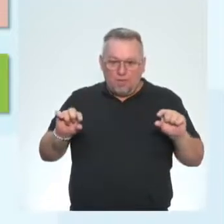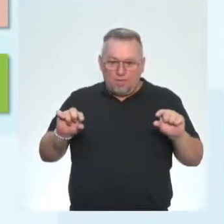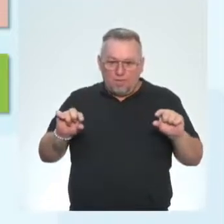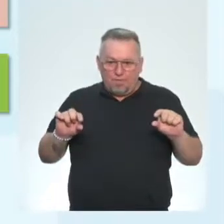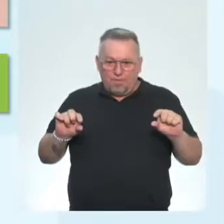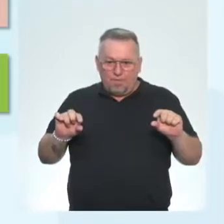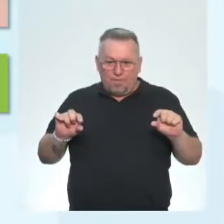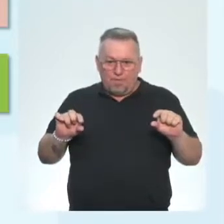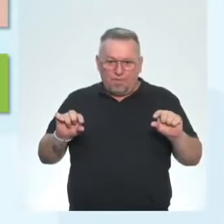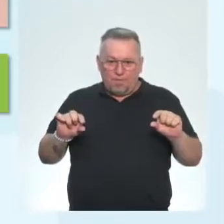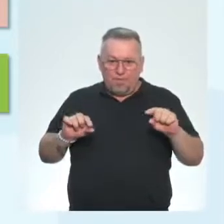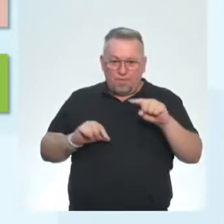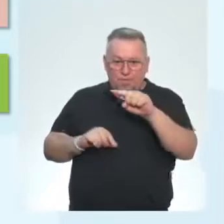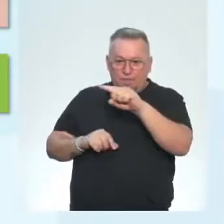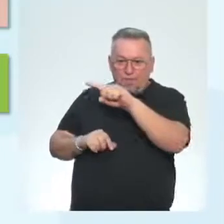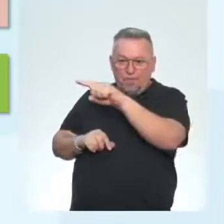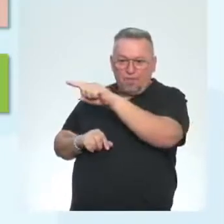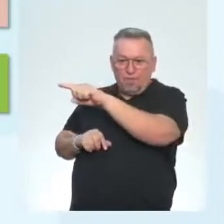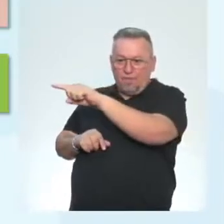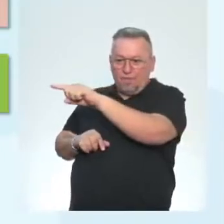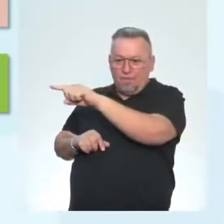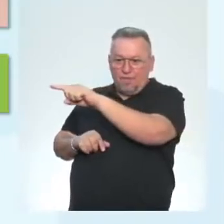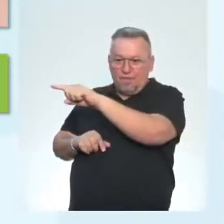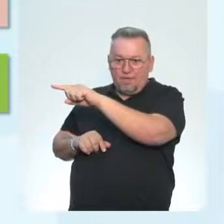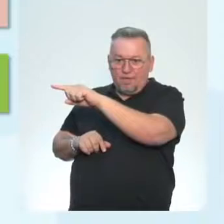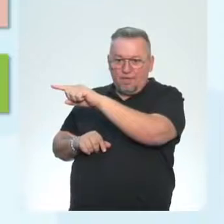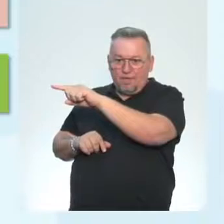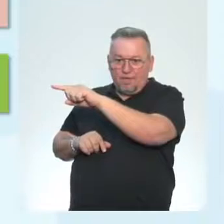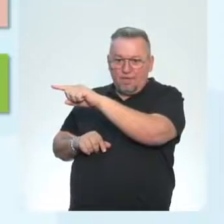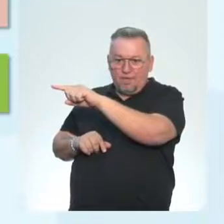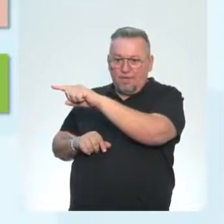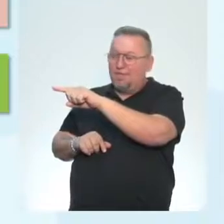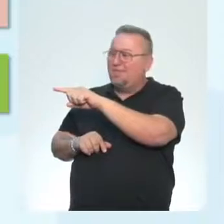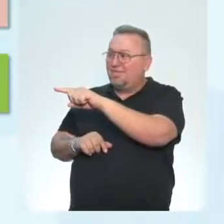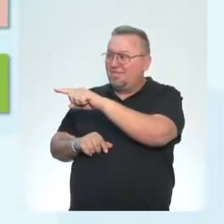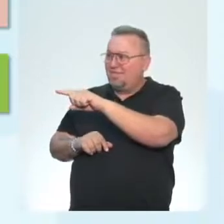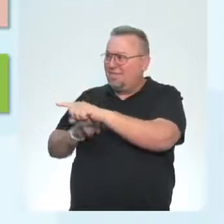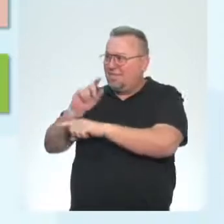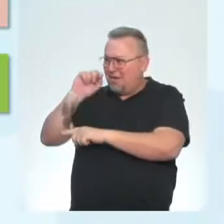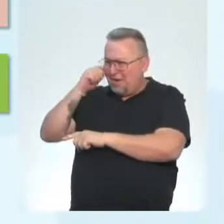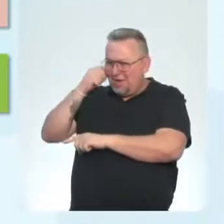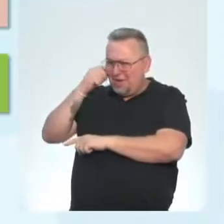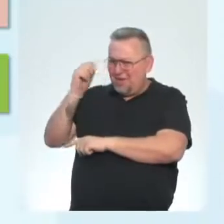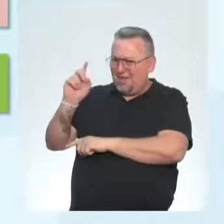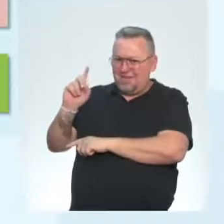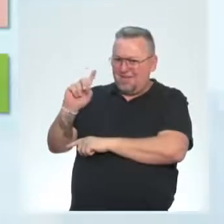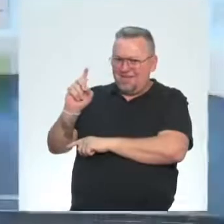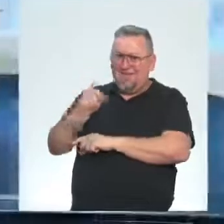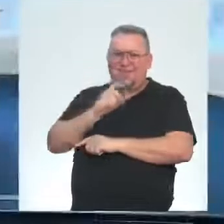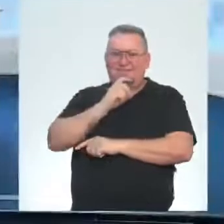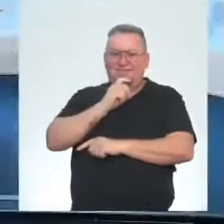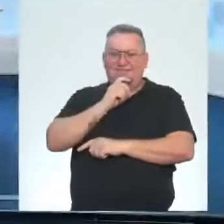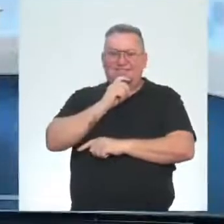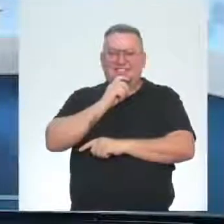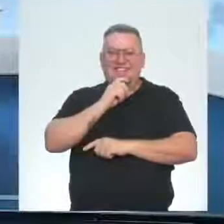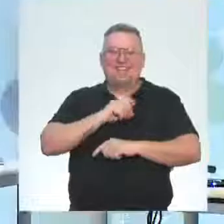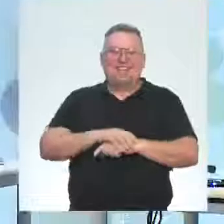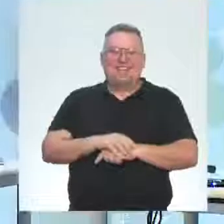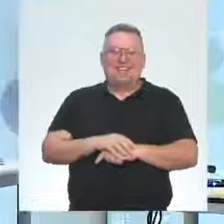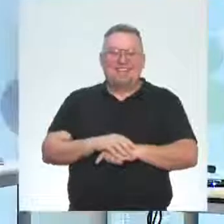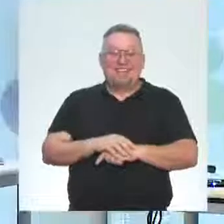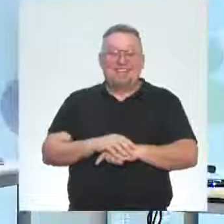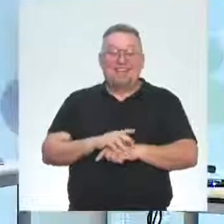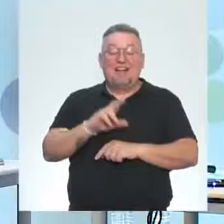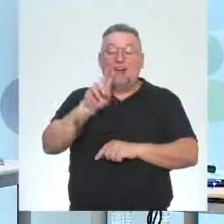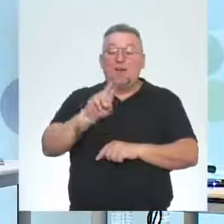assim, ó. O metro cúbico É verde, né? Tá em verde. Eu falei o quê? Preto. Eu falei preto? Tá em verde, é isso mesmo. É